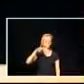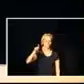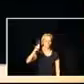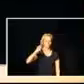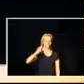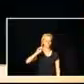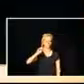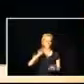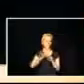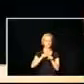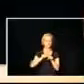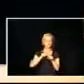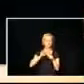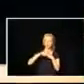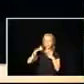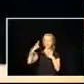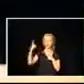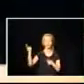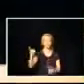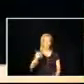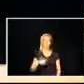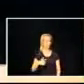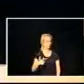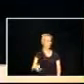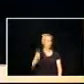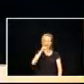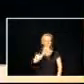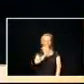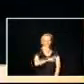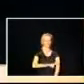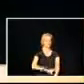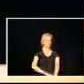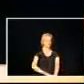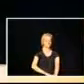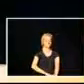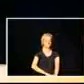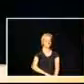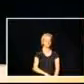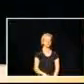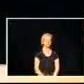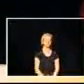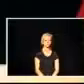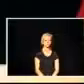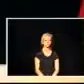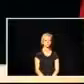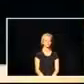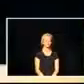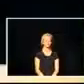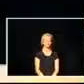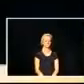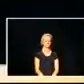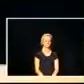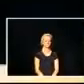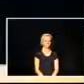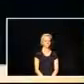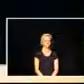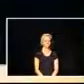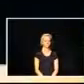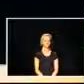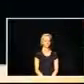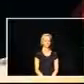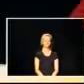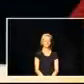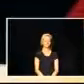profissional. Falar da universidade é falar da falta de infraestrutura do prédio também.